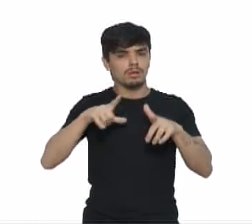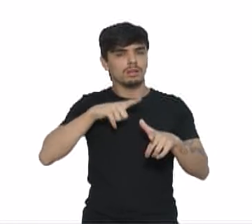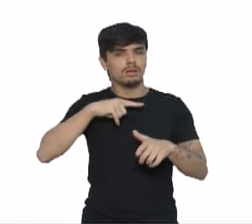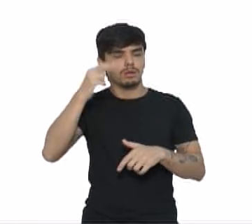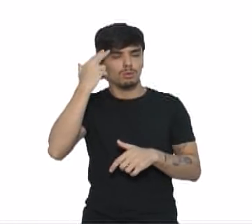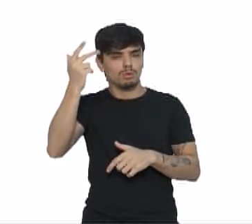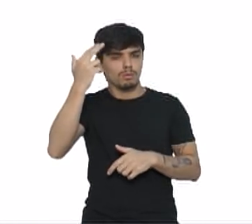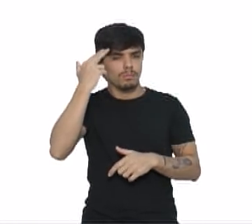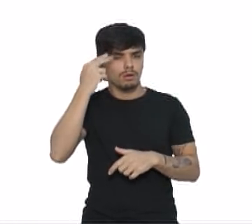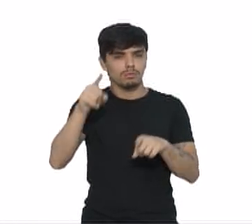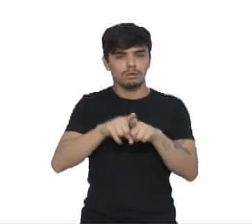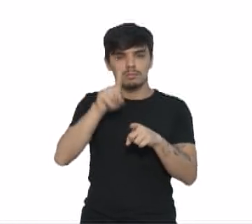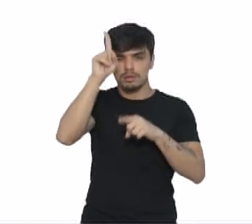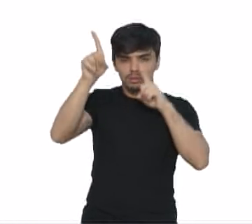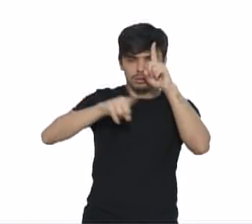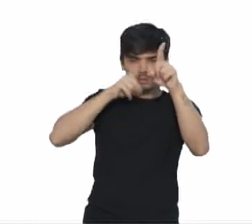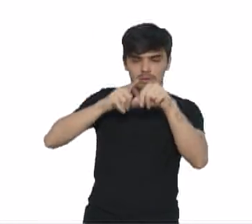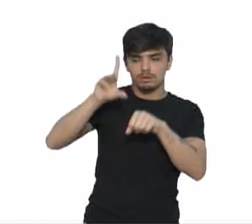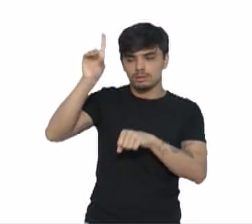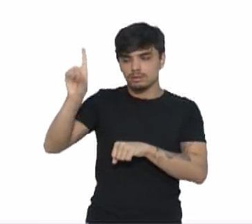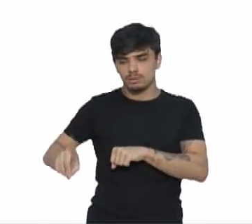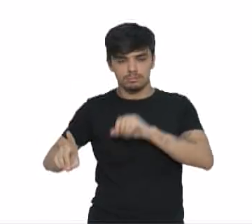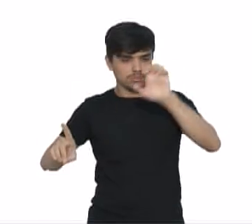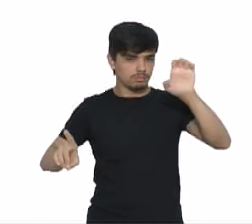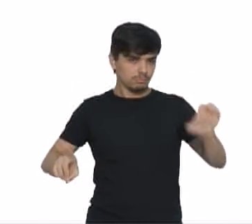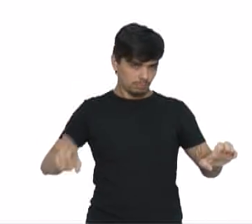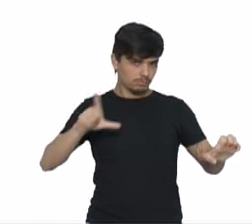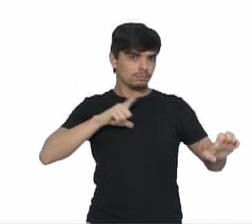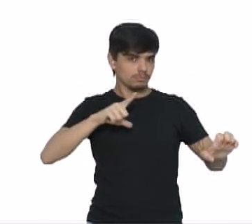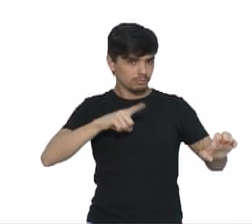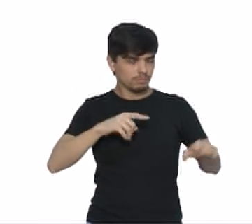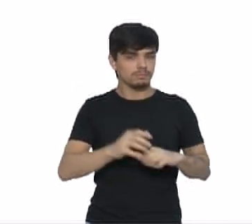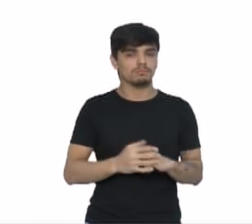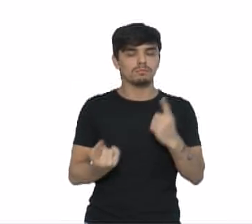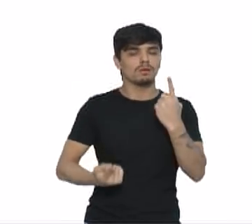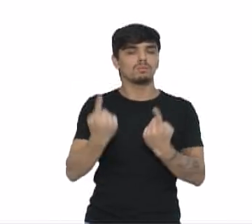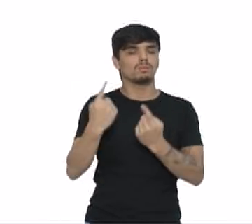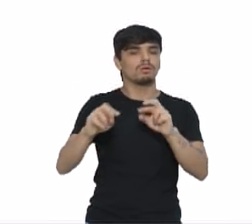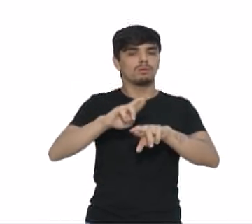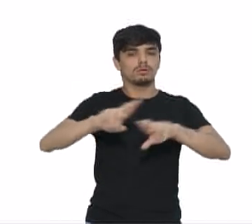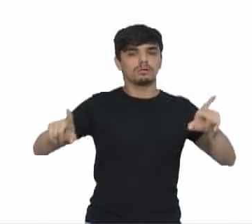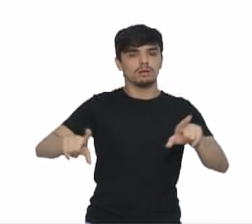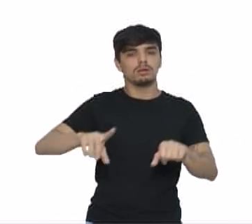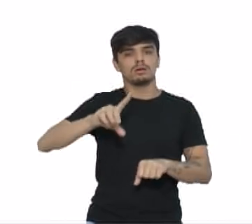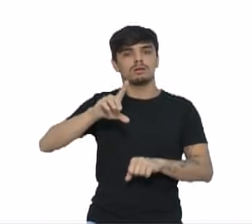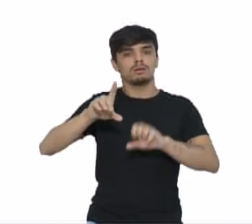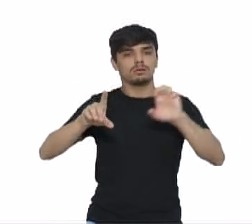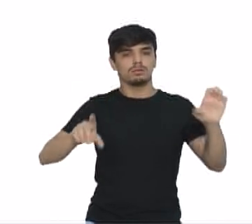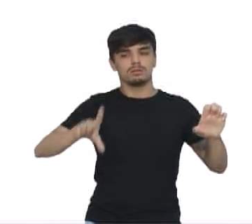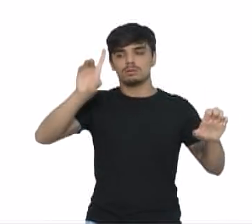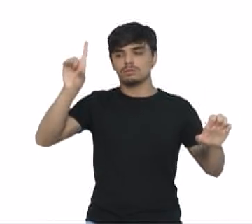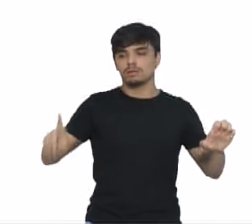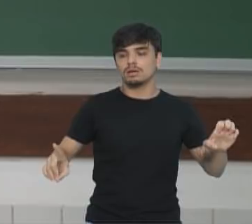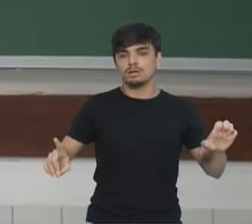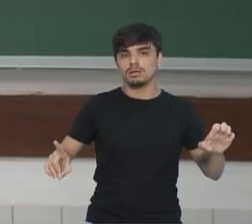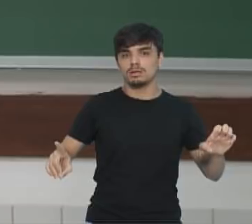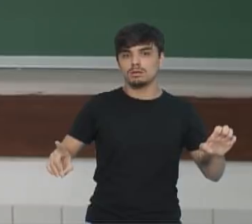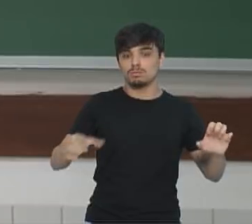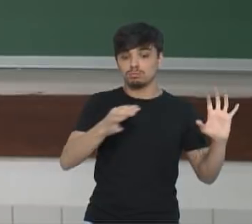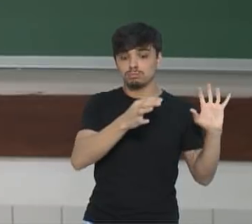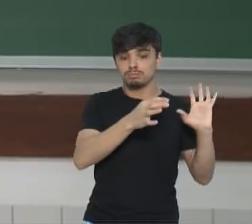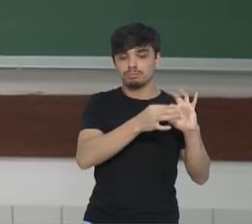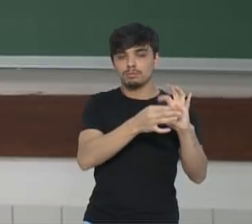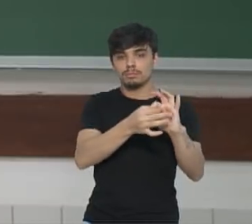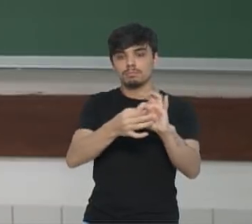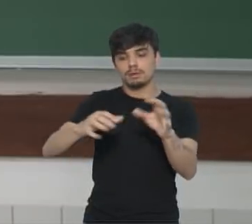de ideias e partidos de esquerda e partidos de direita. Qual a diferença entre a esquerda e a direita no contexto